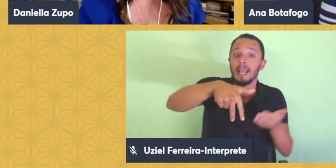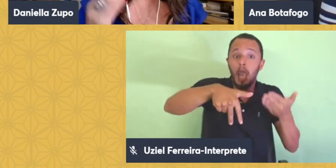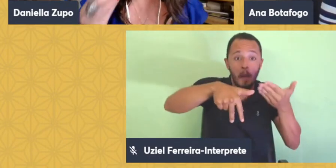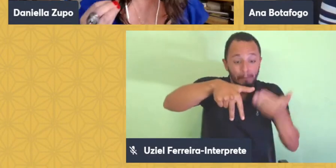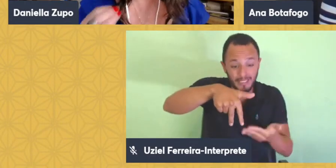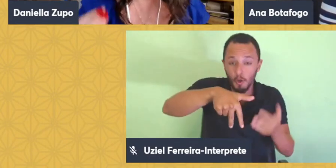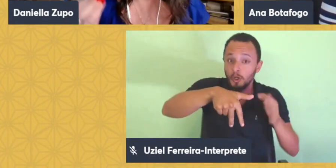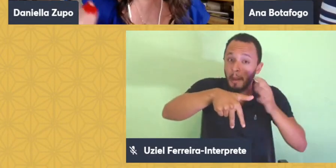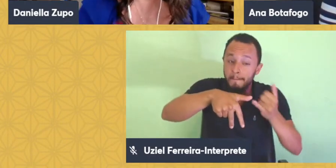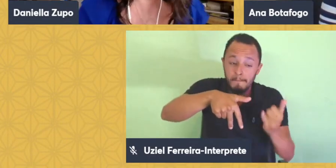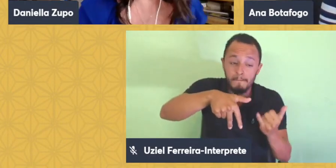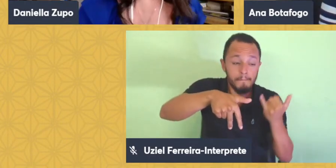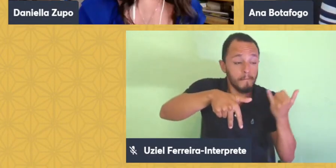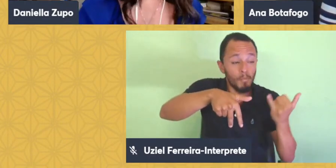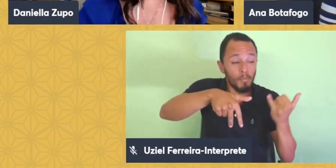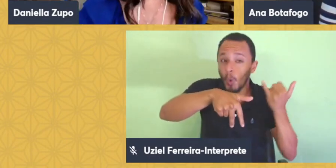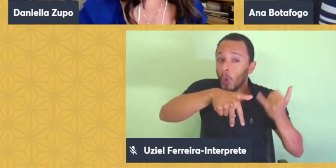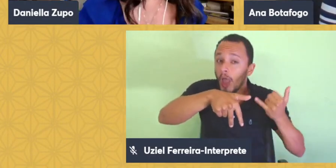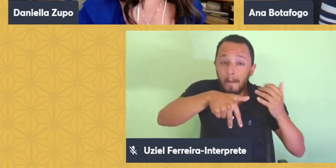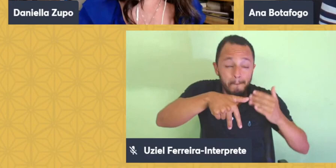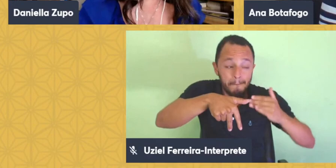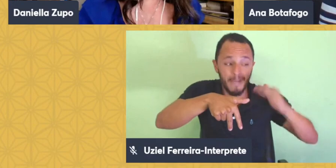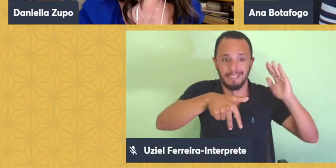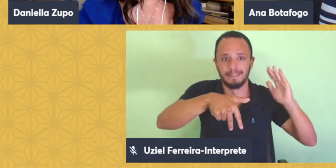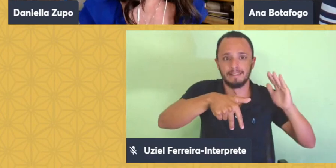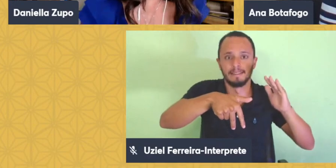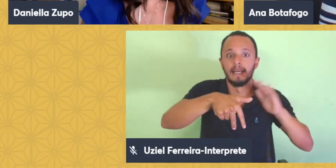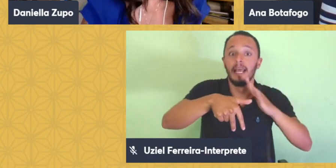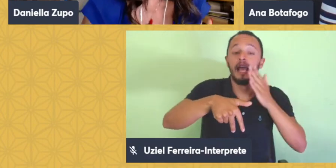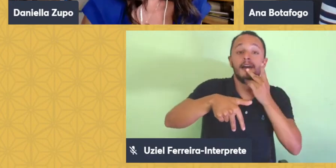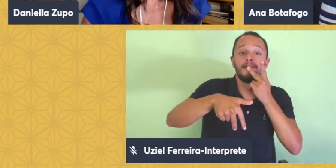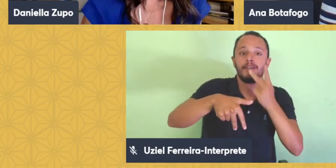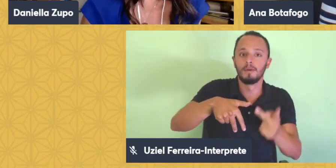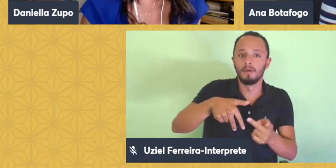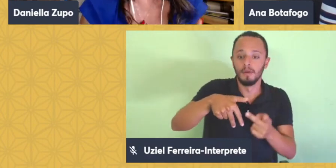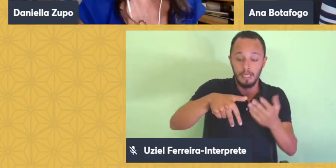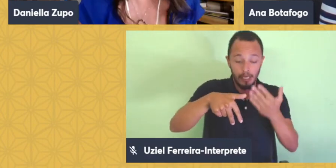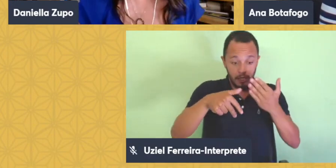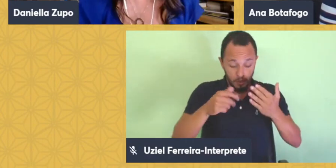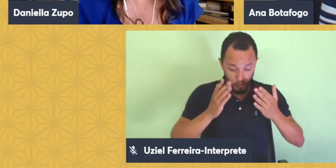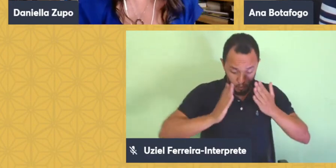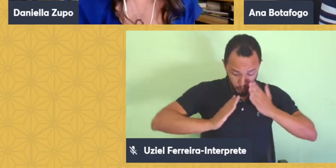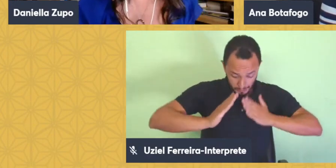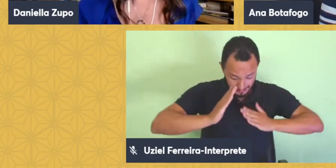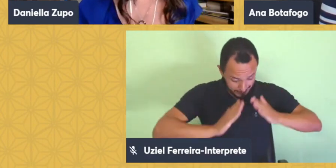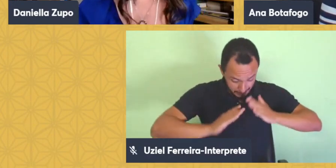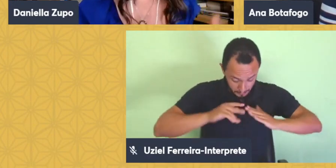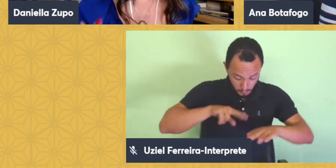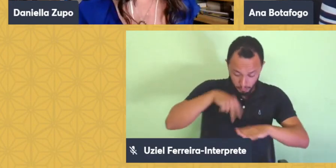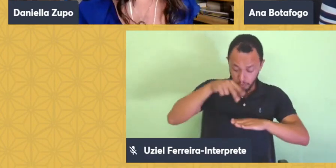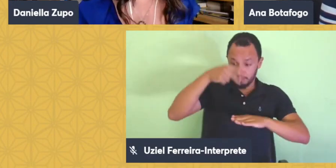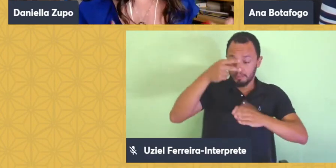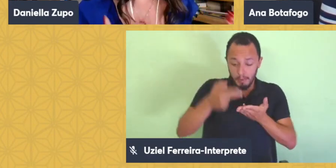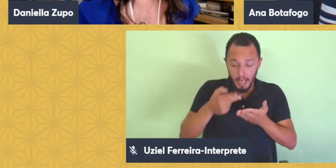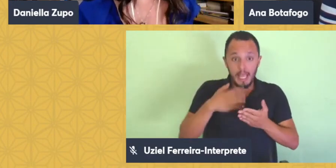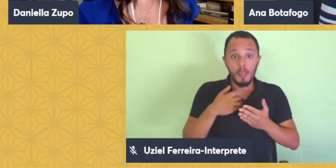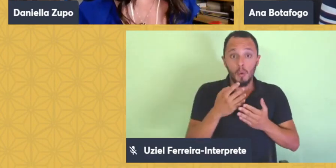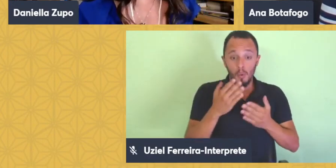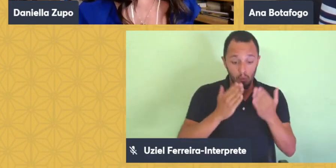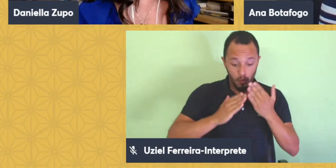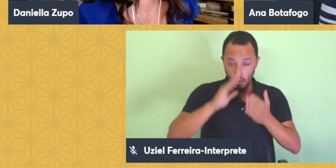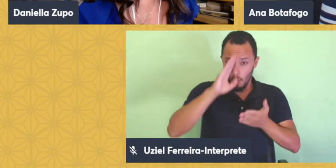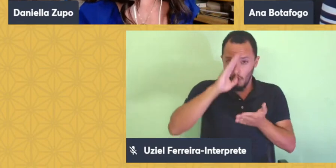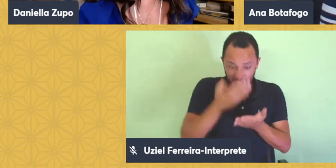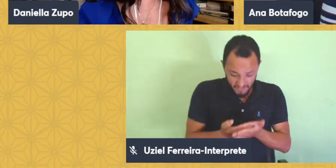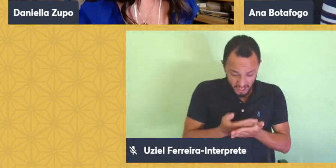e que eu acho impressionante aqui na frase dela né não confio mais tanto em mim quanto antes né ela "né